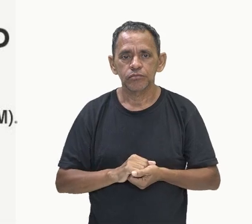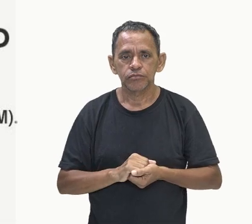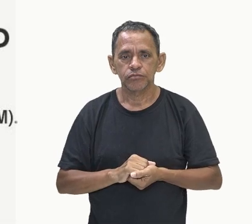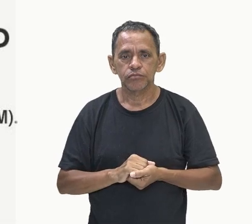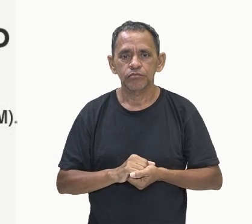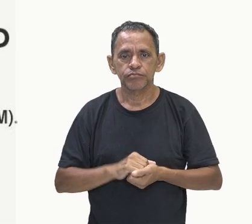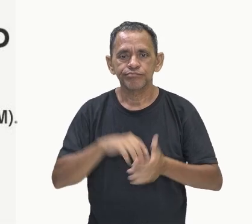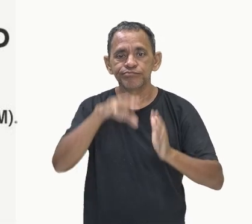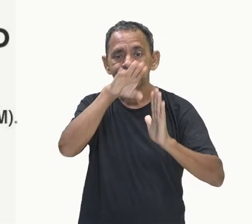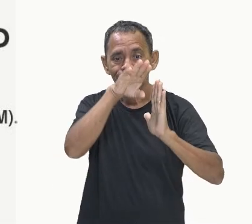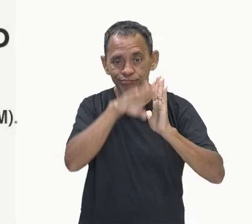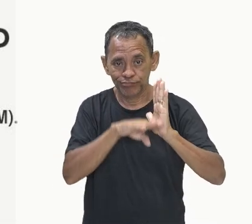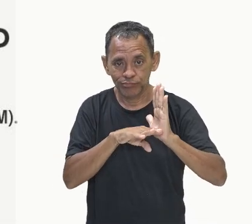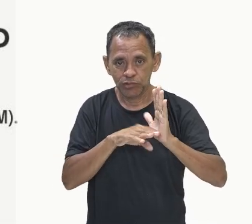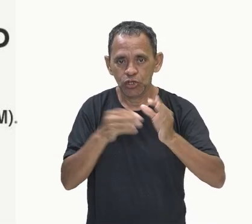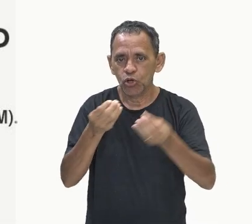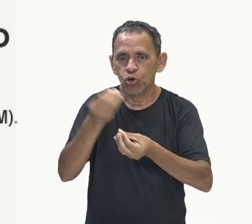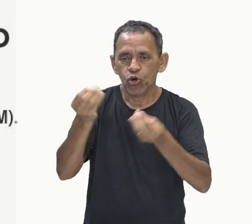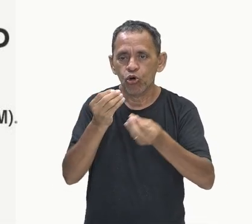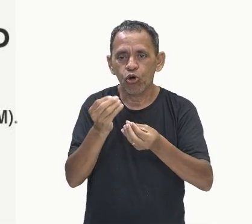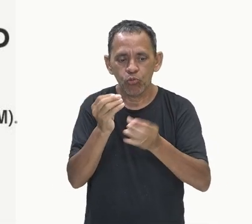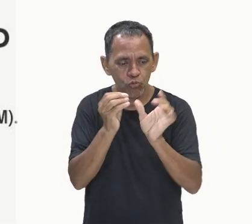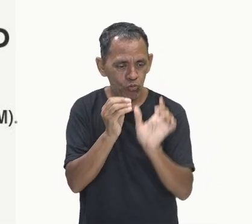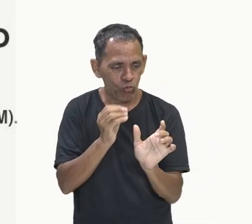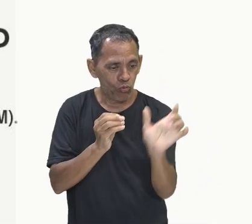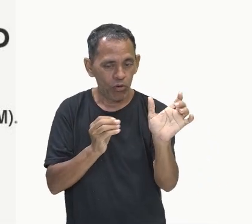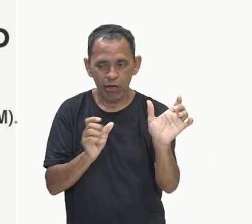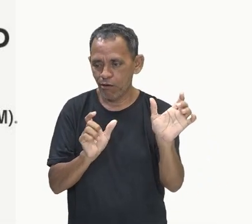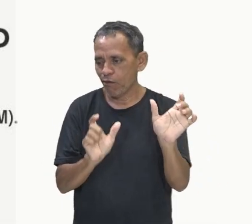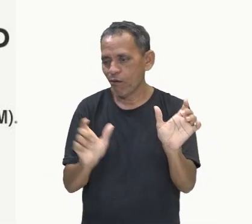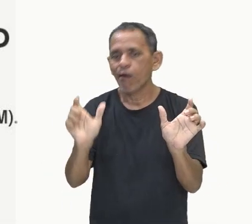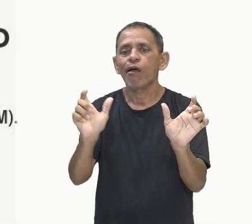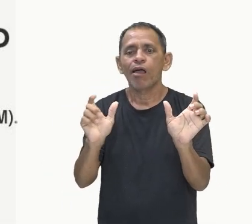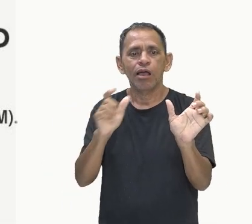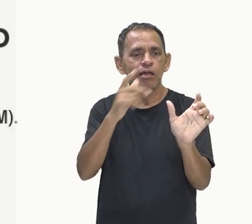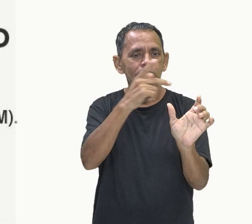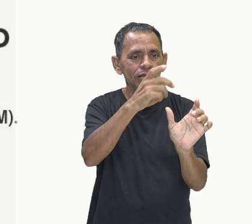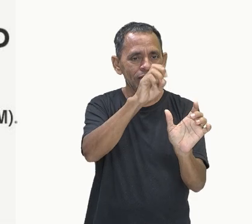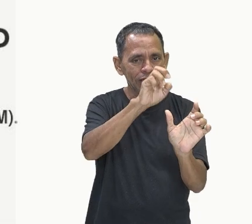as posições do periélio e afélio,